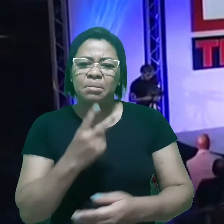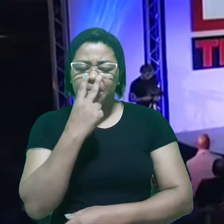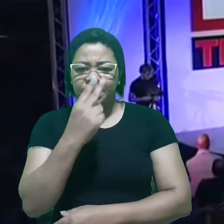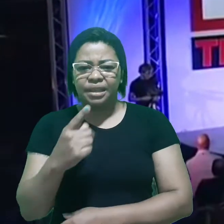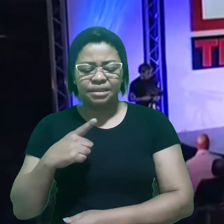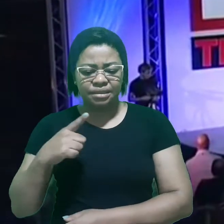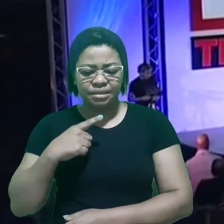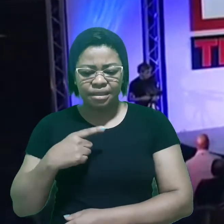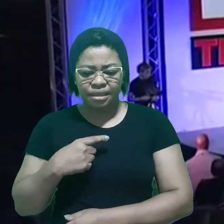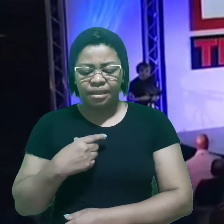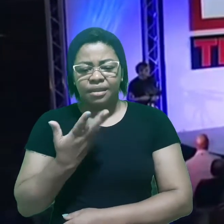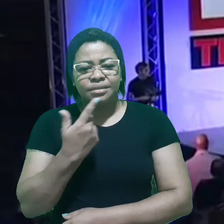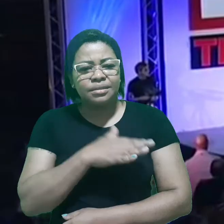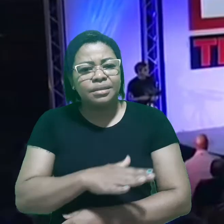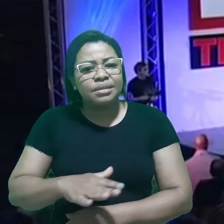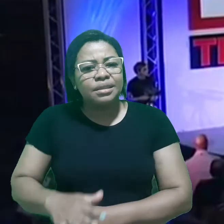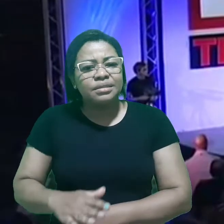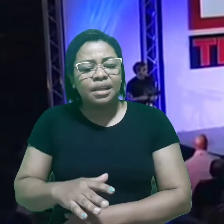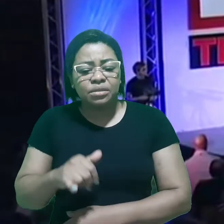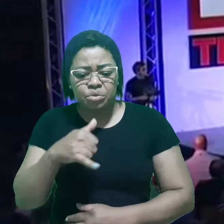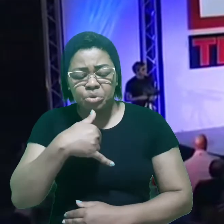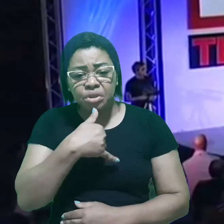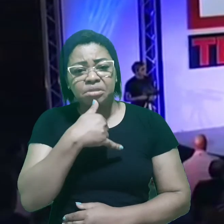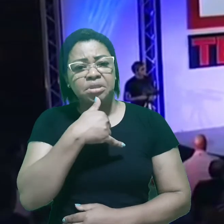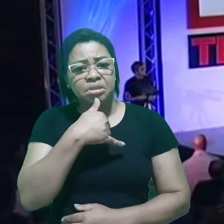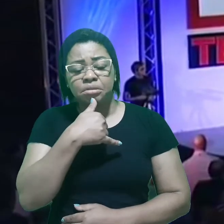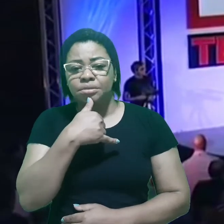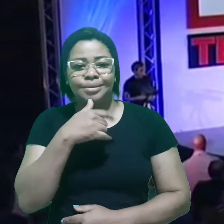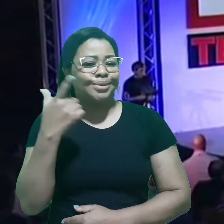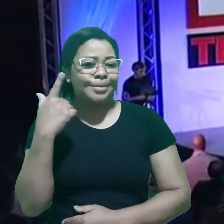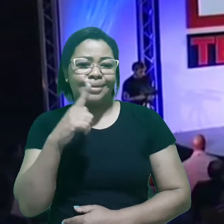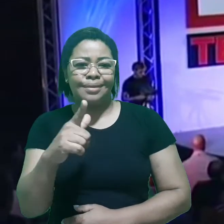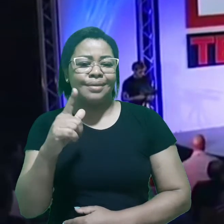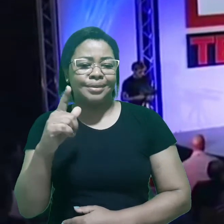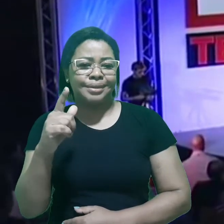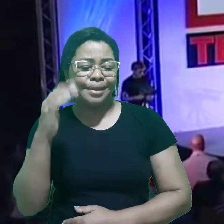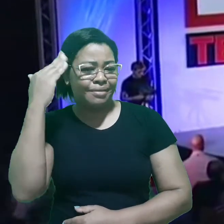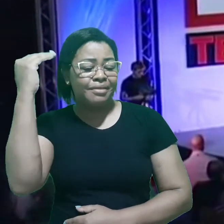pensar sobre como eu poderia inventar coisas horríveis que meus pais teriam feito comigo.